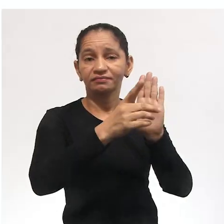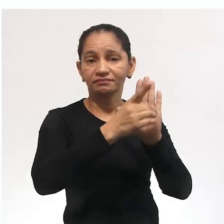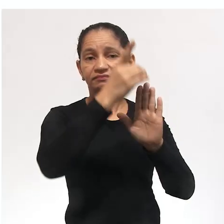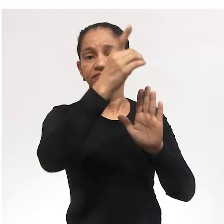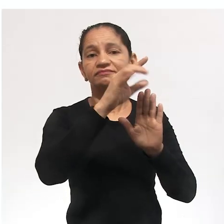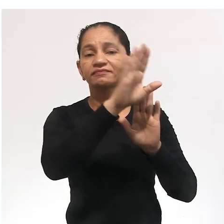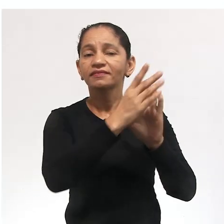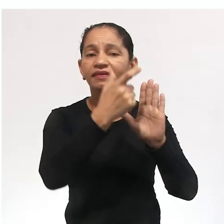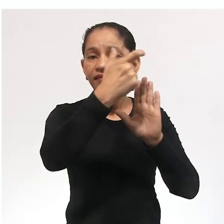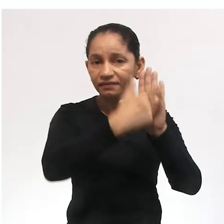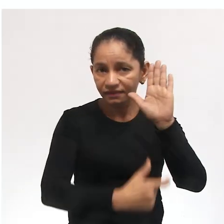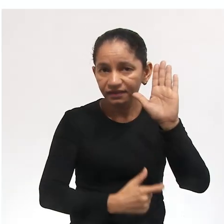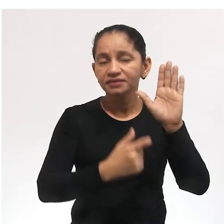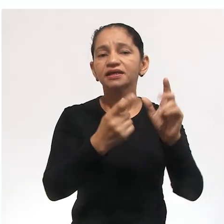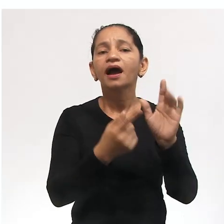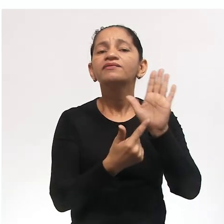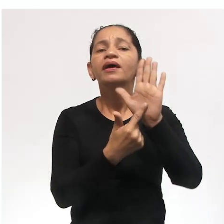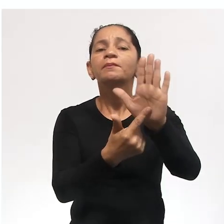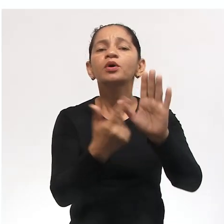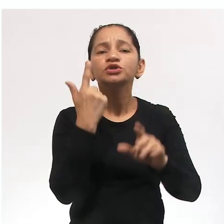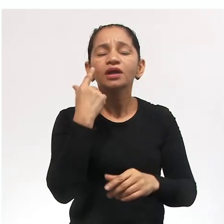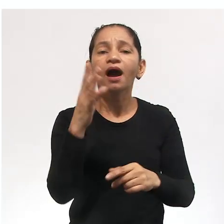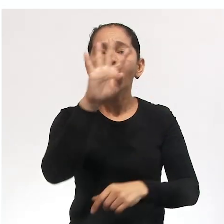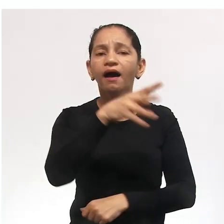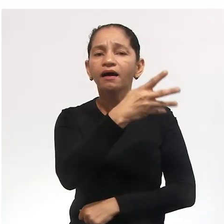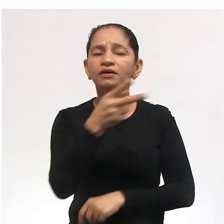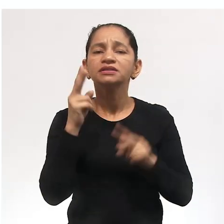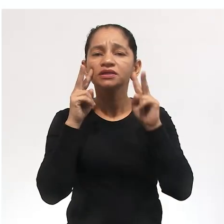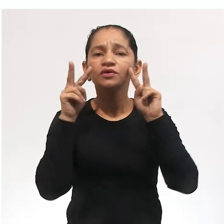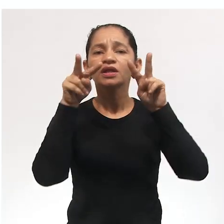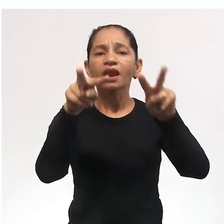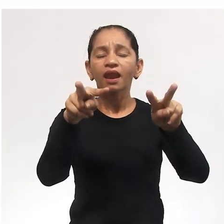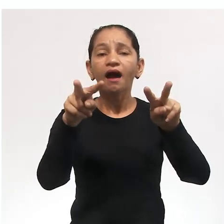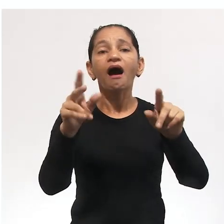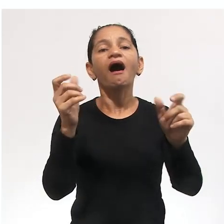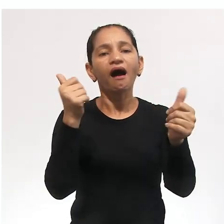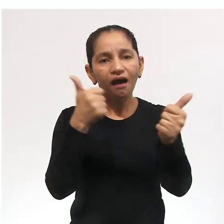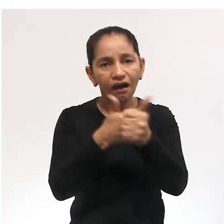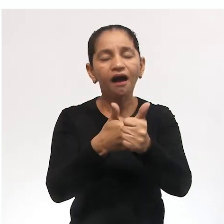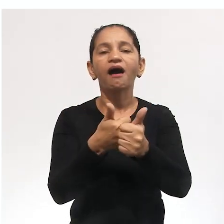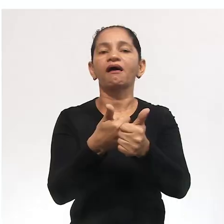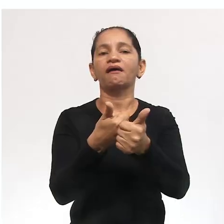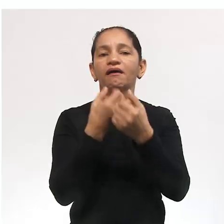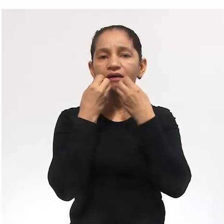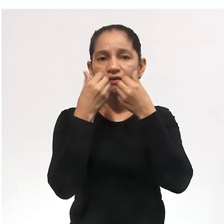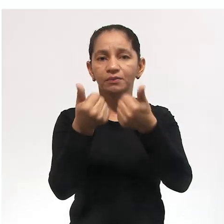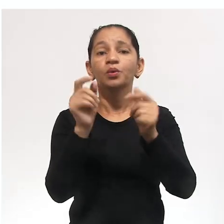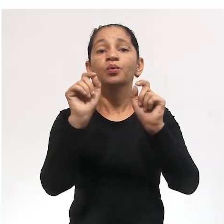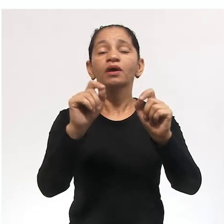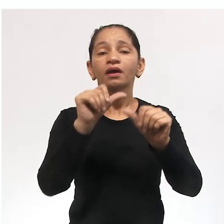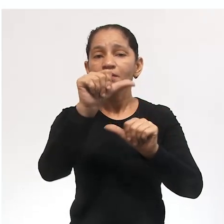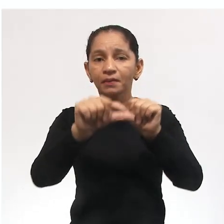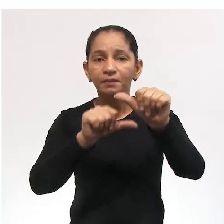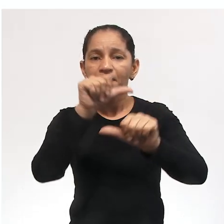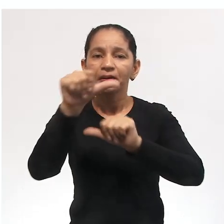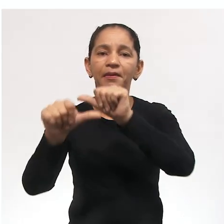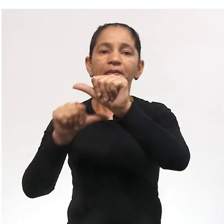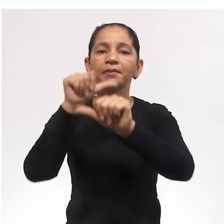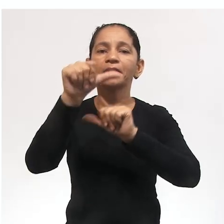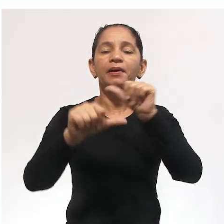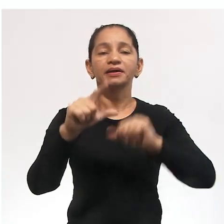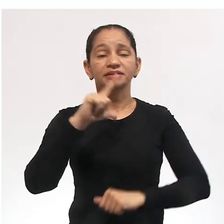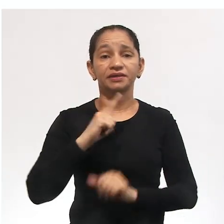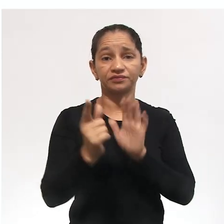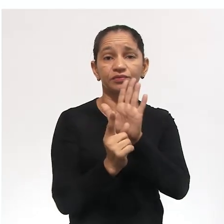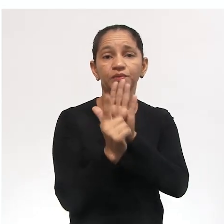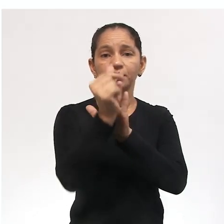informar a evolução econômica do nosso negócio. E, de fato, nós tivemos o quê? Nós tivemos o